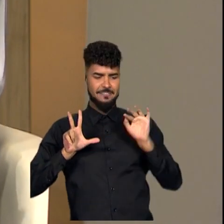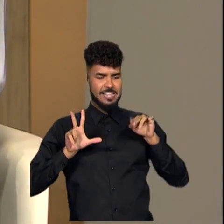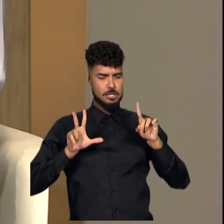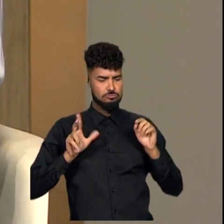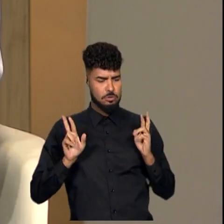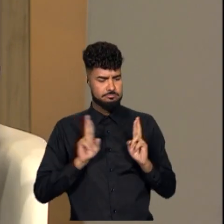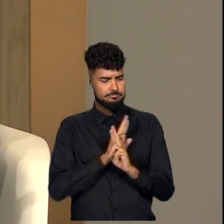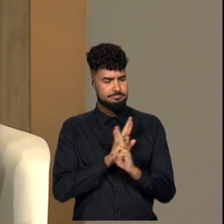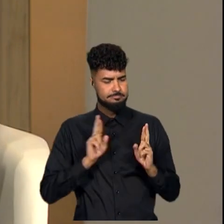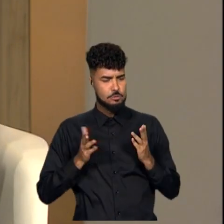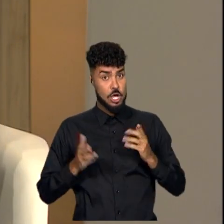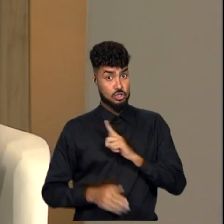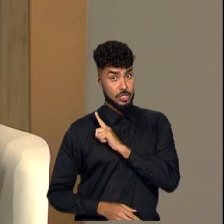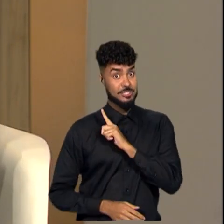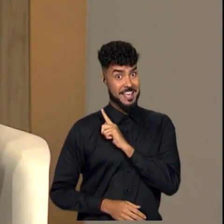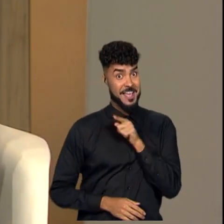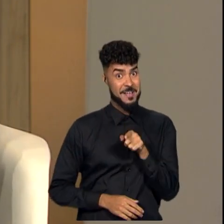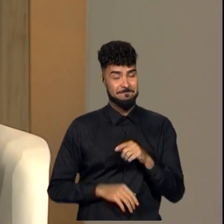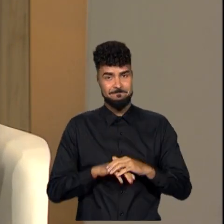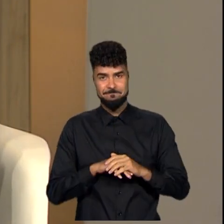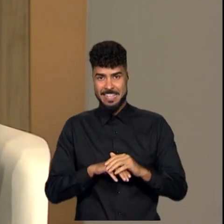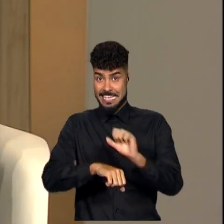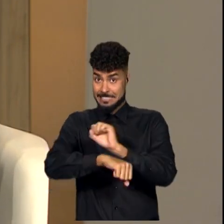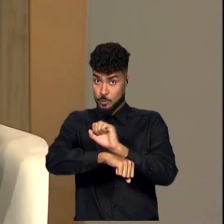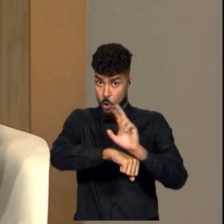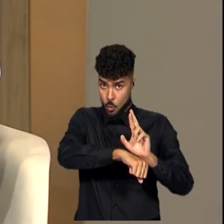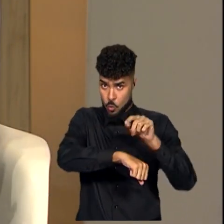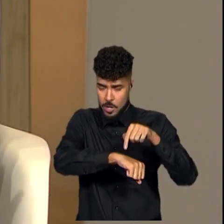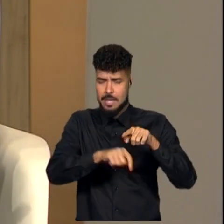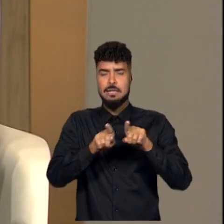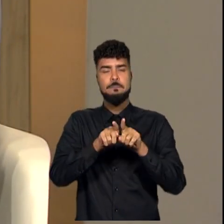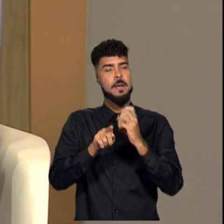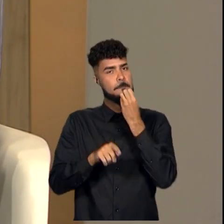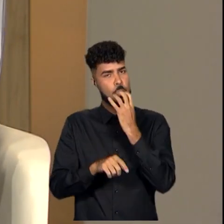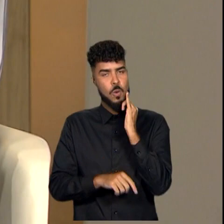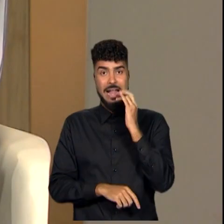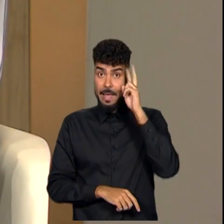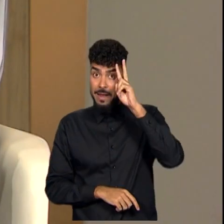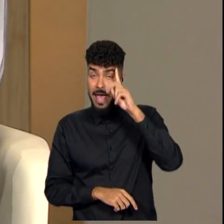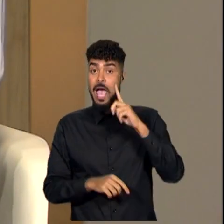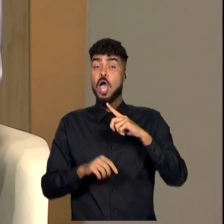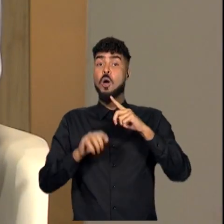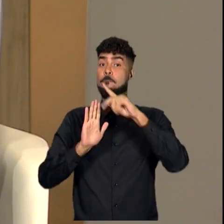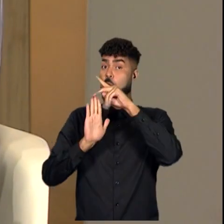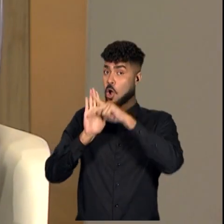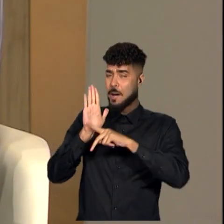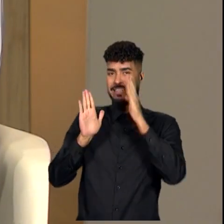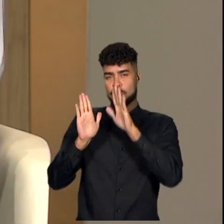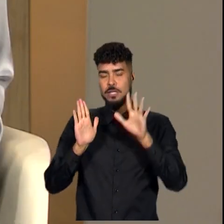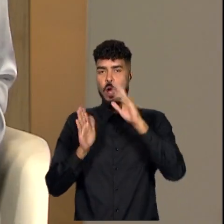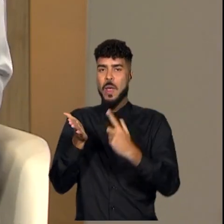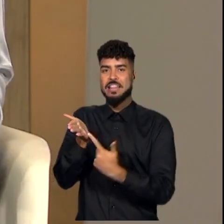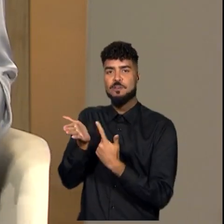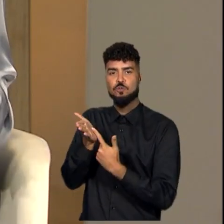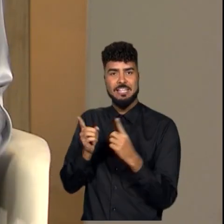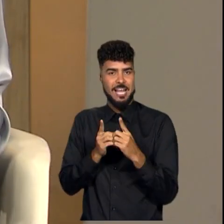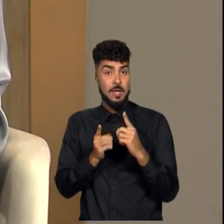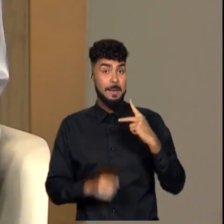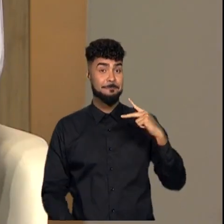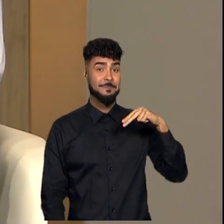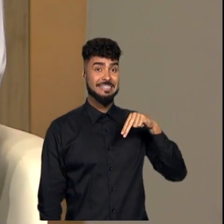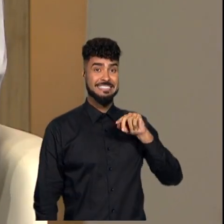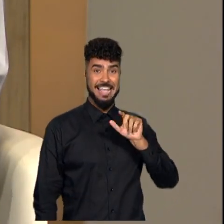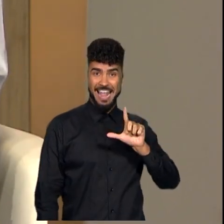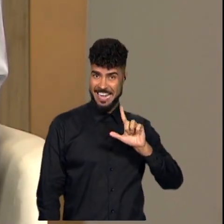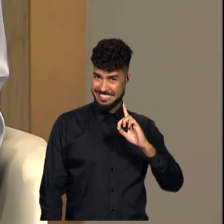gestão. Para além da sala de recursos, eu queria também lembrar que nós temos o Programa Nacional do Livro Didático, o PNLD, que acontece de